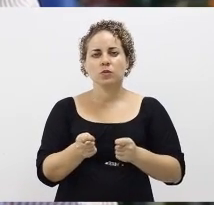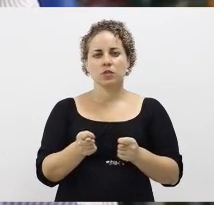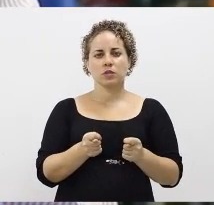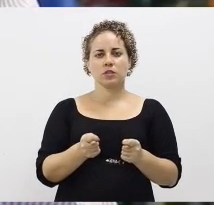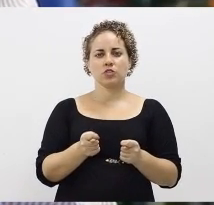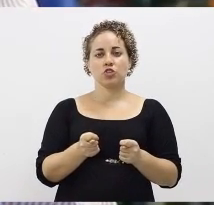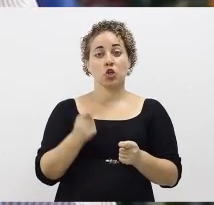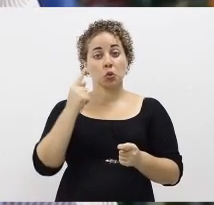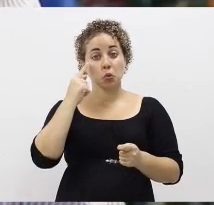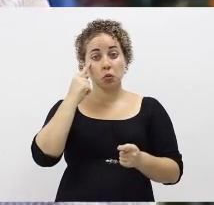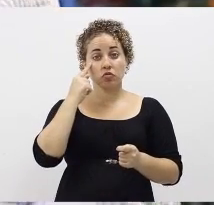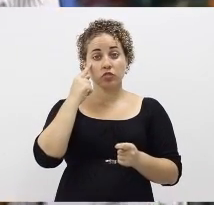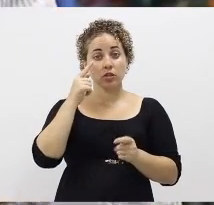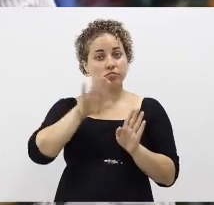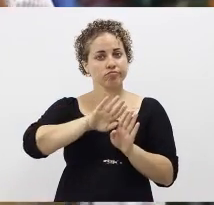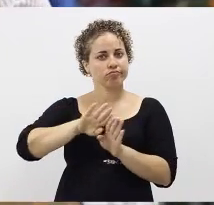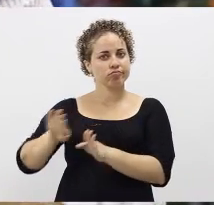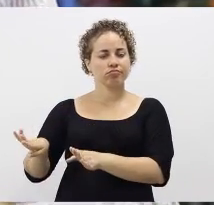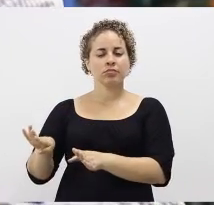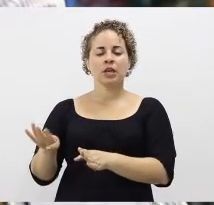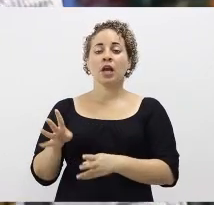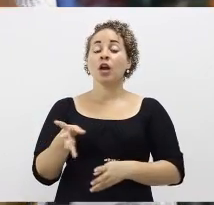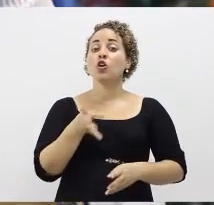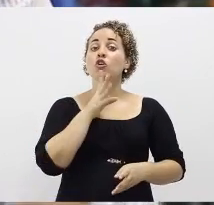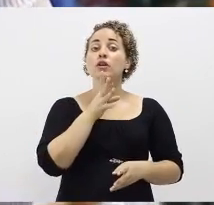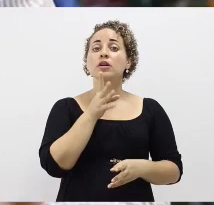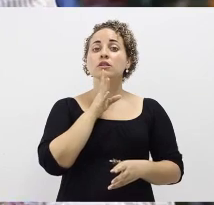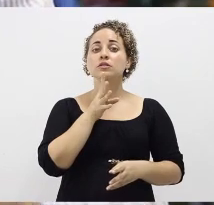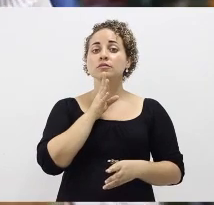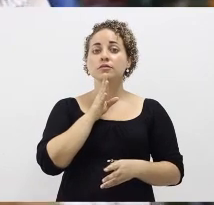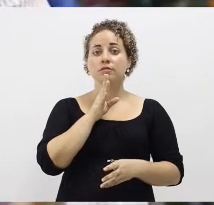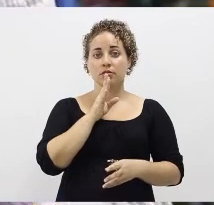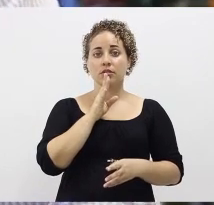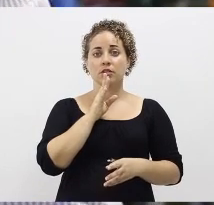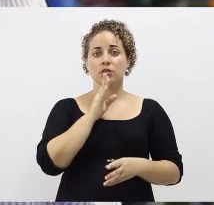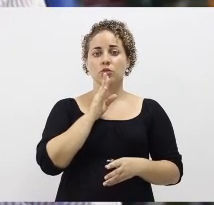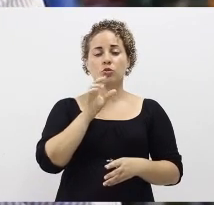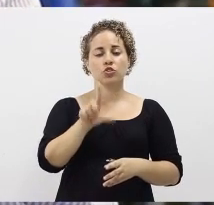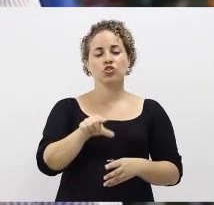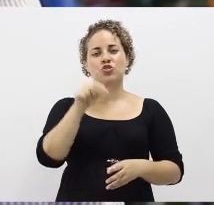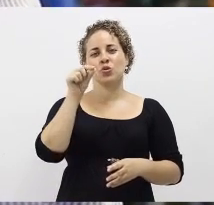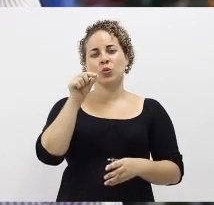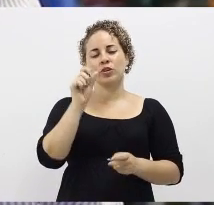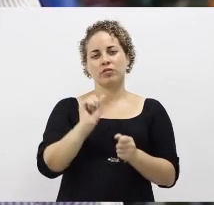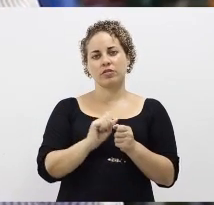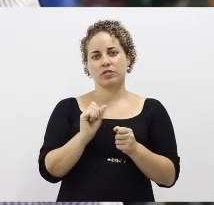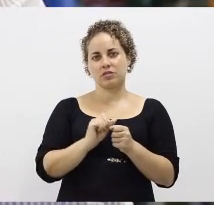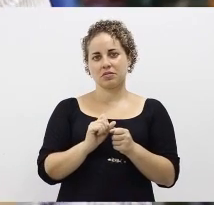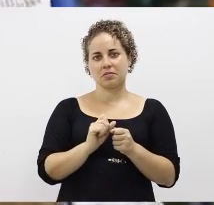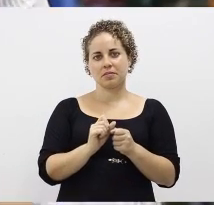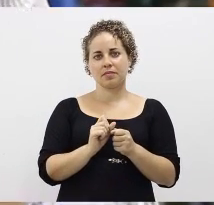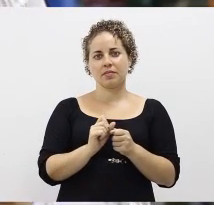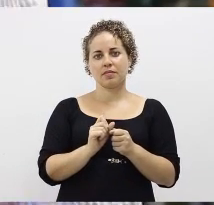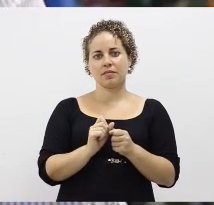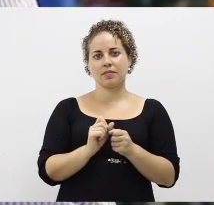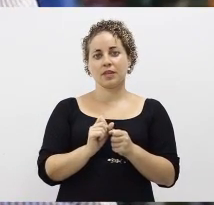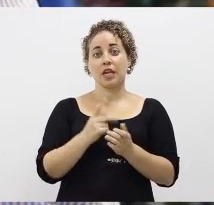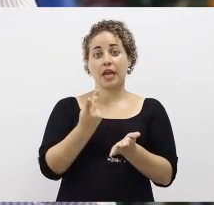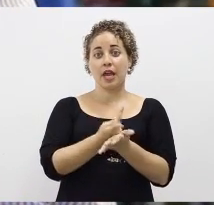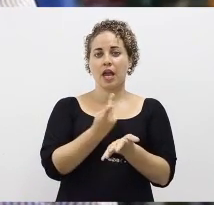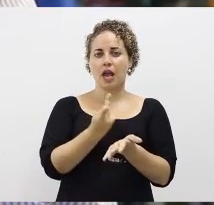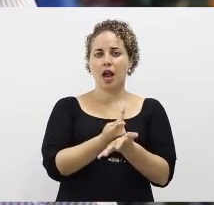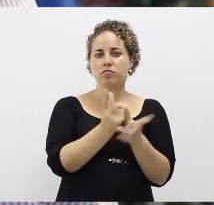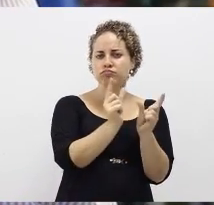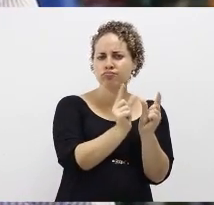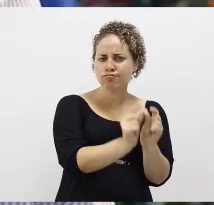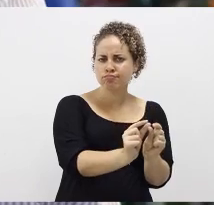eliminando, reduzindo incertezas e conhecendo a probabilidade daquelas decisões, para que possamos minimizar o